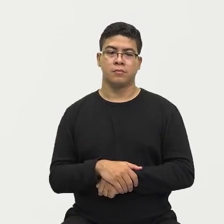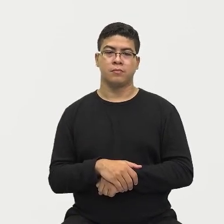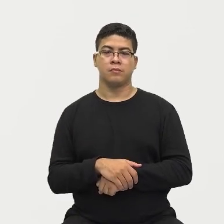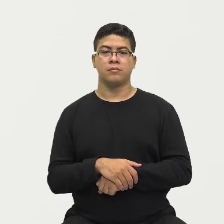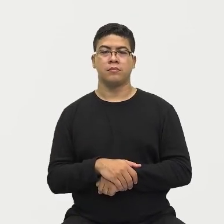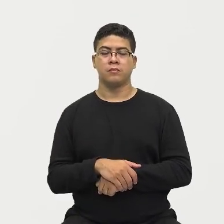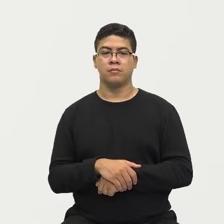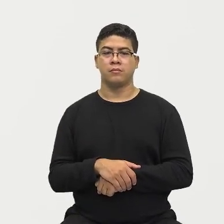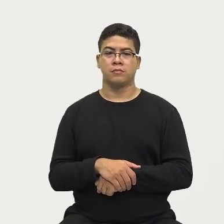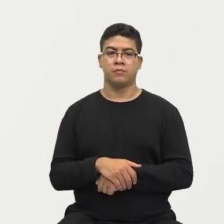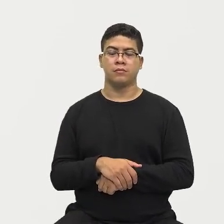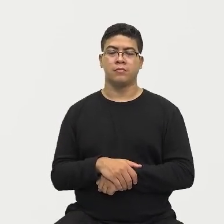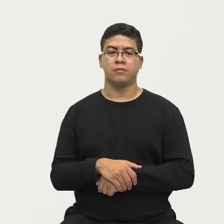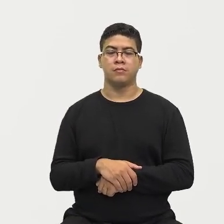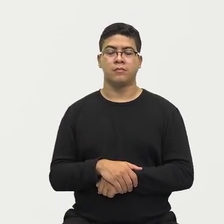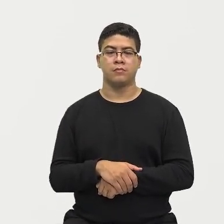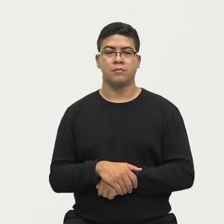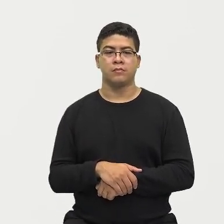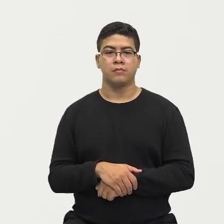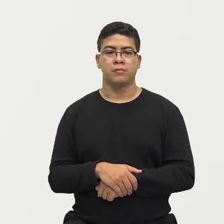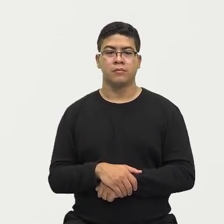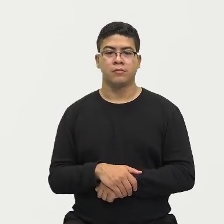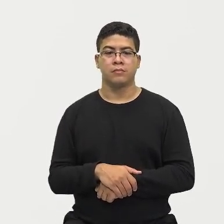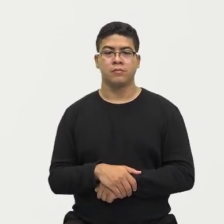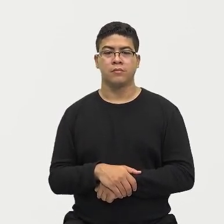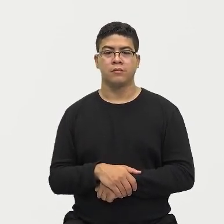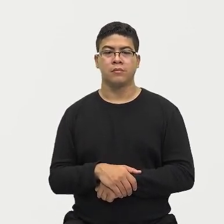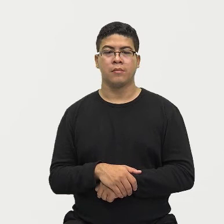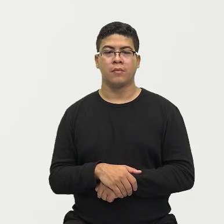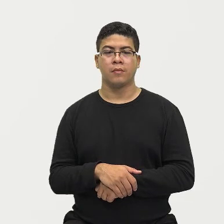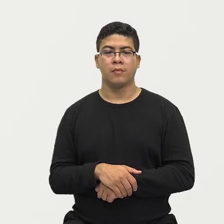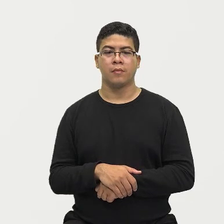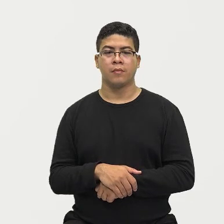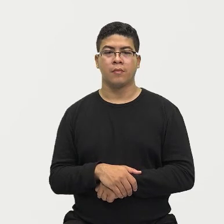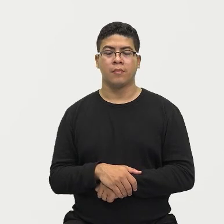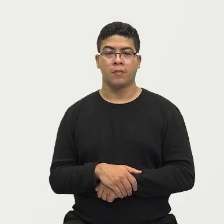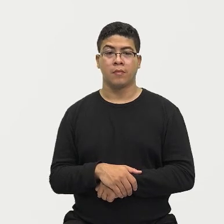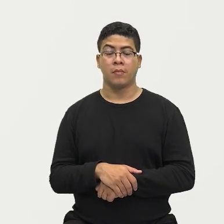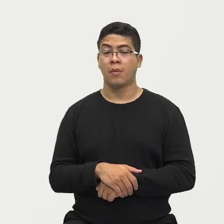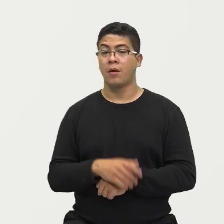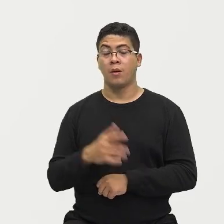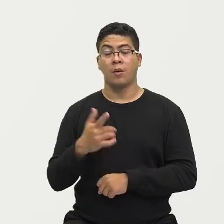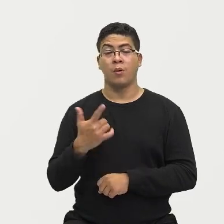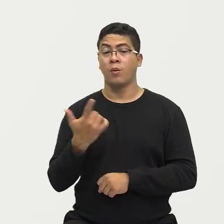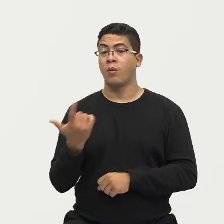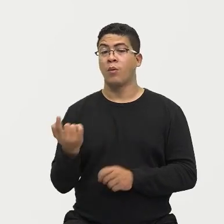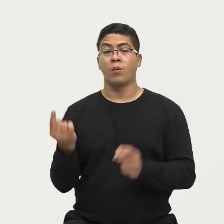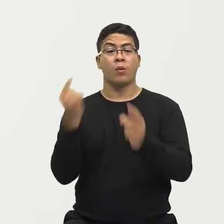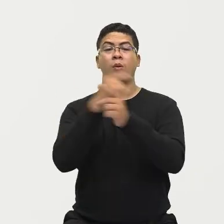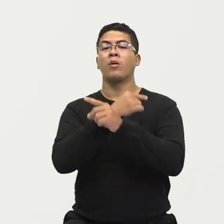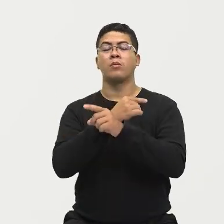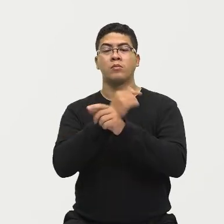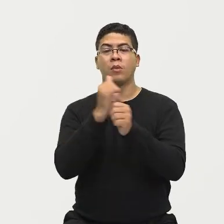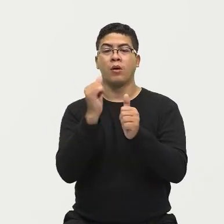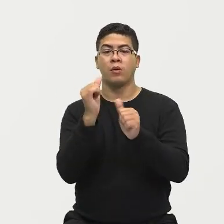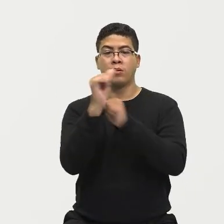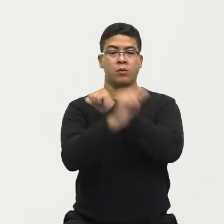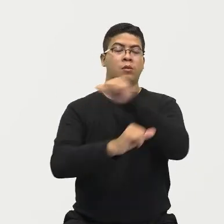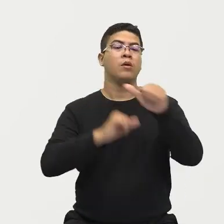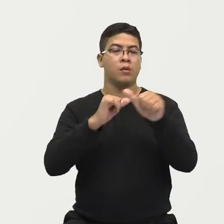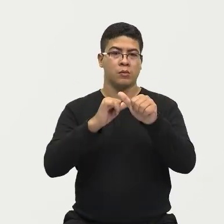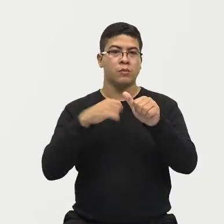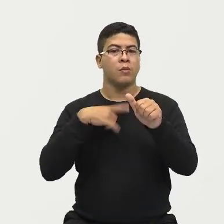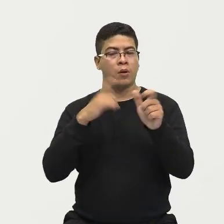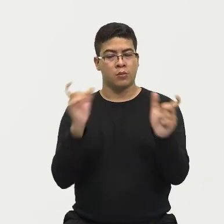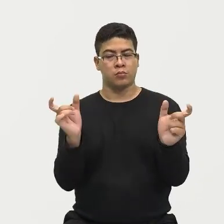das nossas turmas. Outras vezes o autor ele inverte a ordem. Às vezes ele pode inverter a